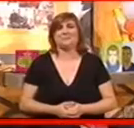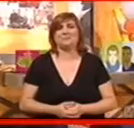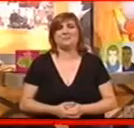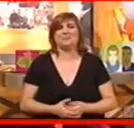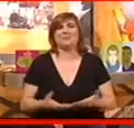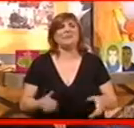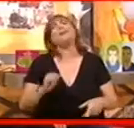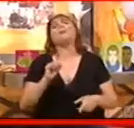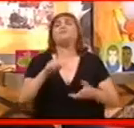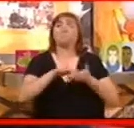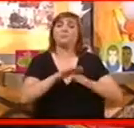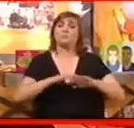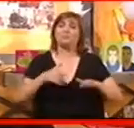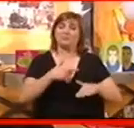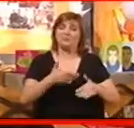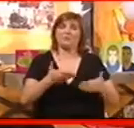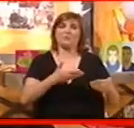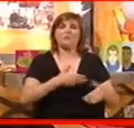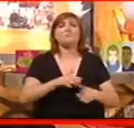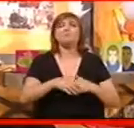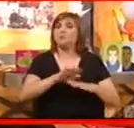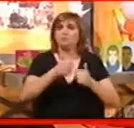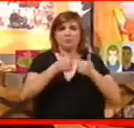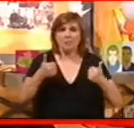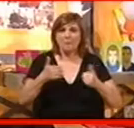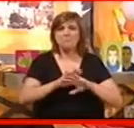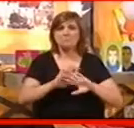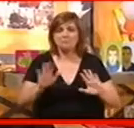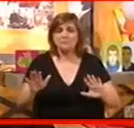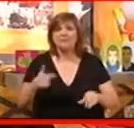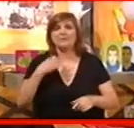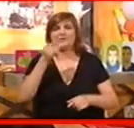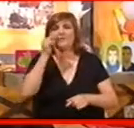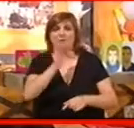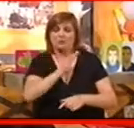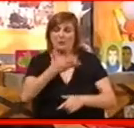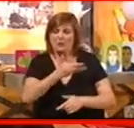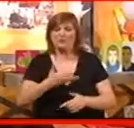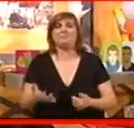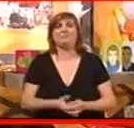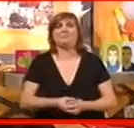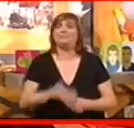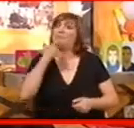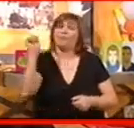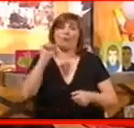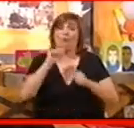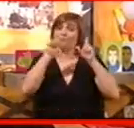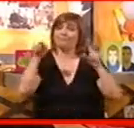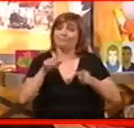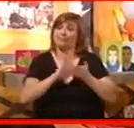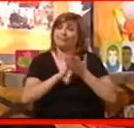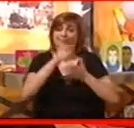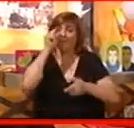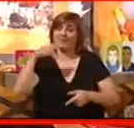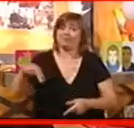Um para este lado. Como é que estão? Passaram bem? Deixa-me falar com estes senhores, Betão. Isso não passa à frente do quadradinho da Lili, mas